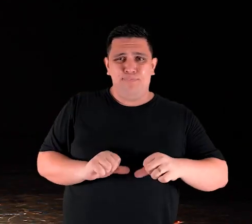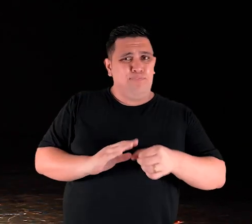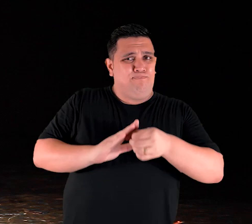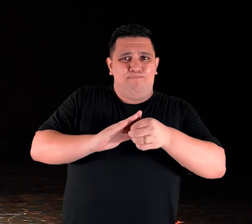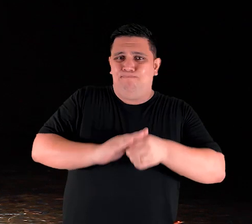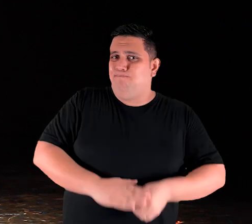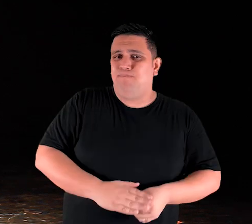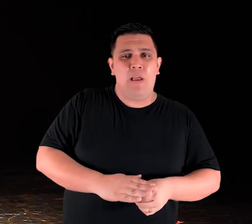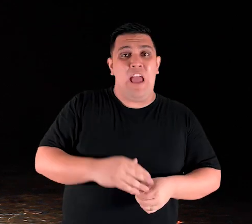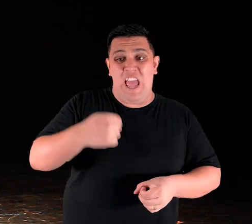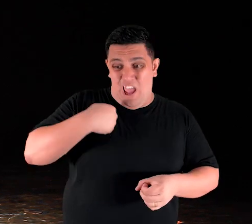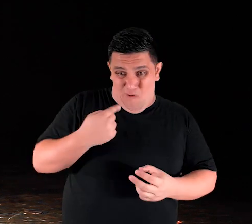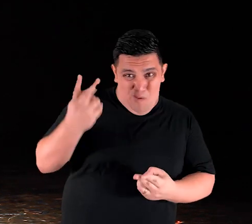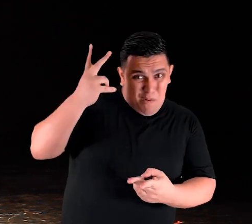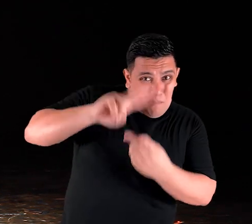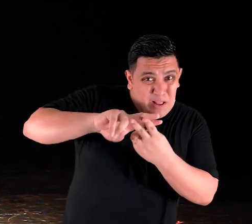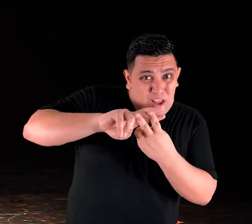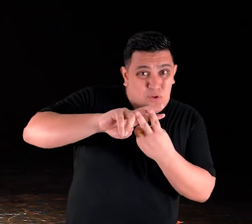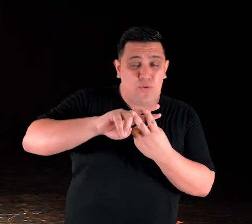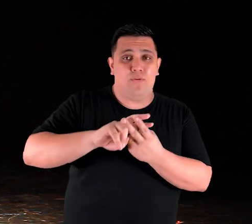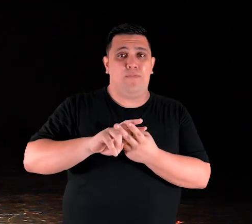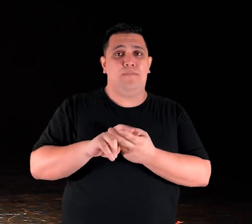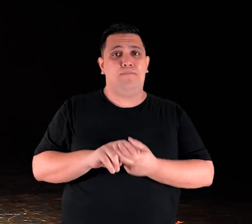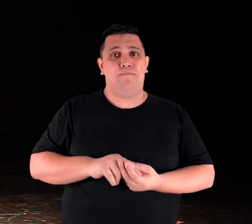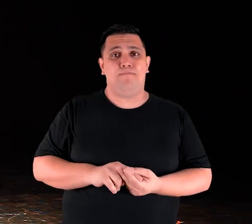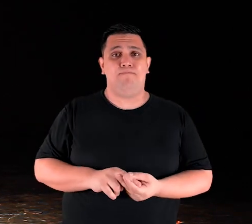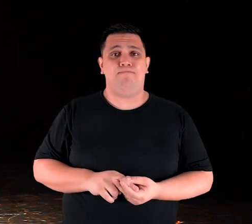Eu fui preso.